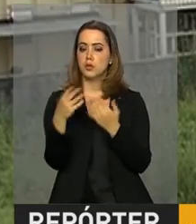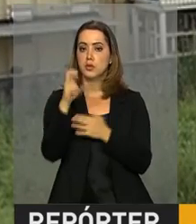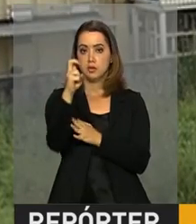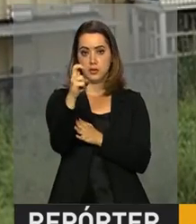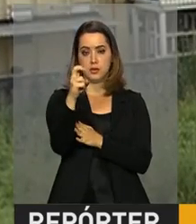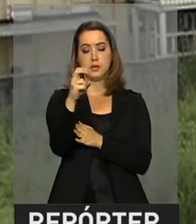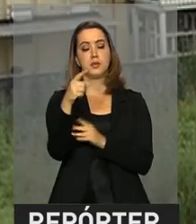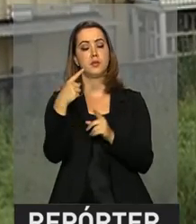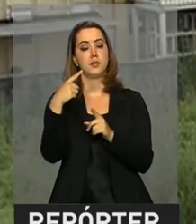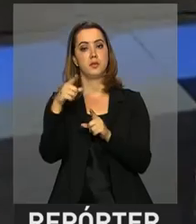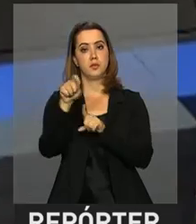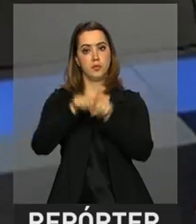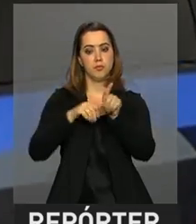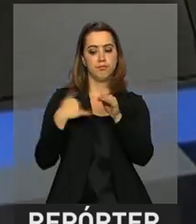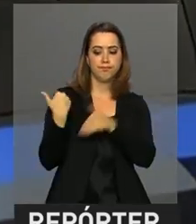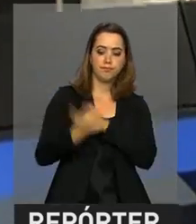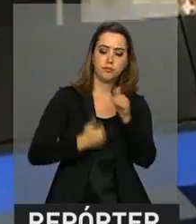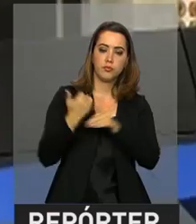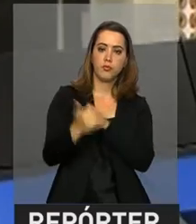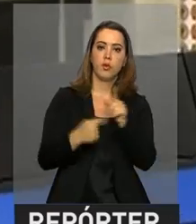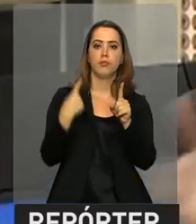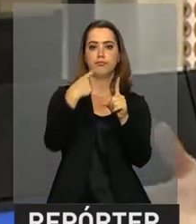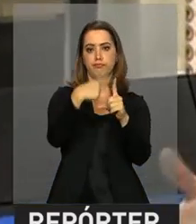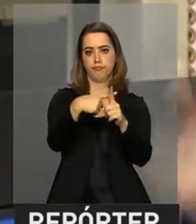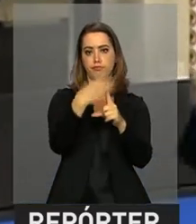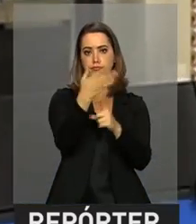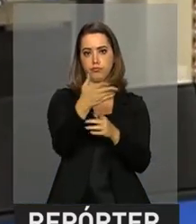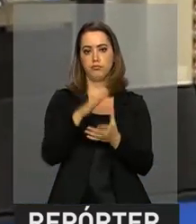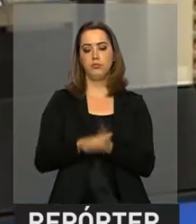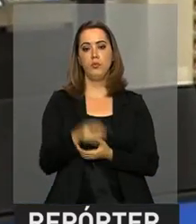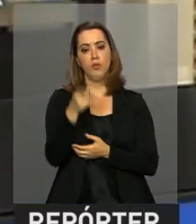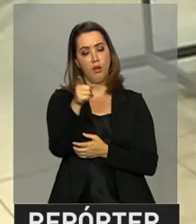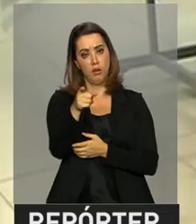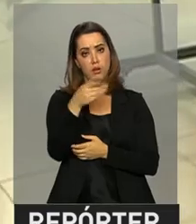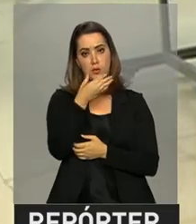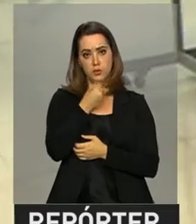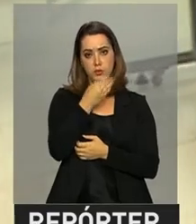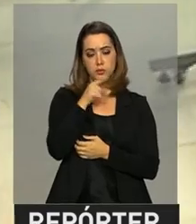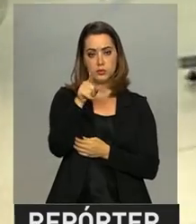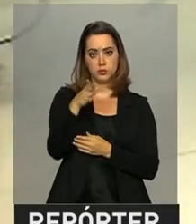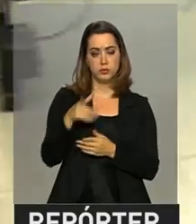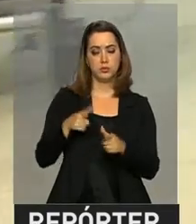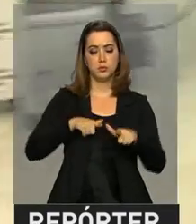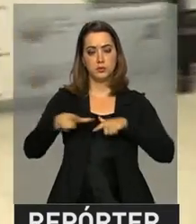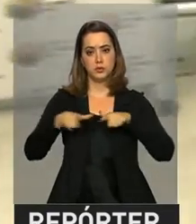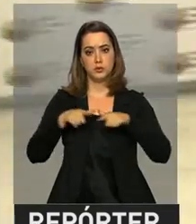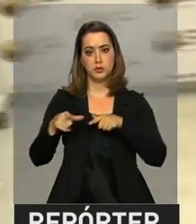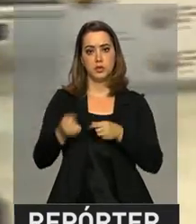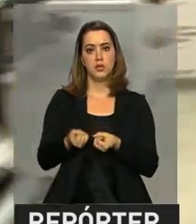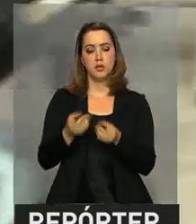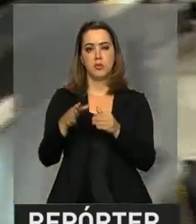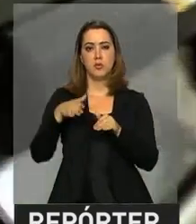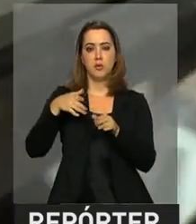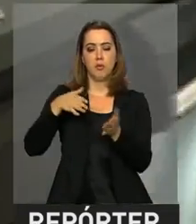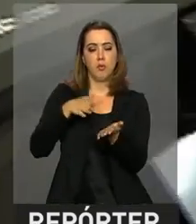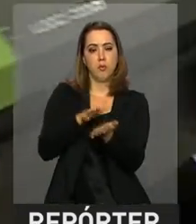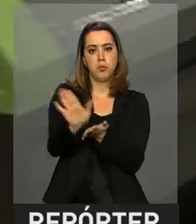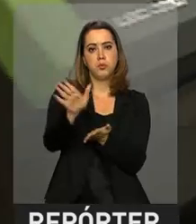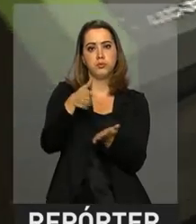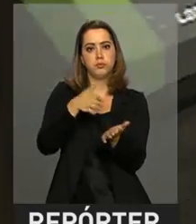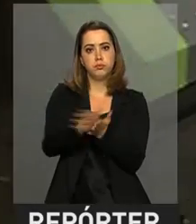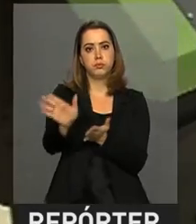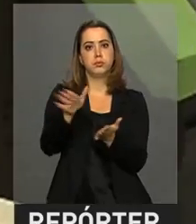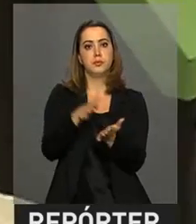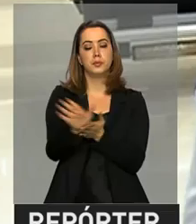seguidos de resultado positivo. Este gerente de marketing trabalha em São Paulo com fornecimento de impressoras em grande formato